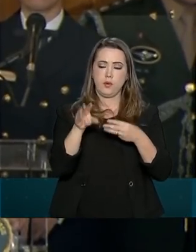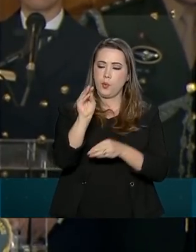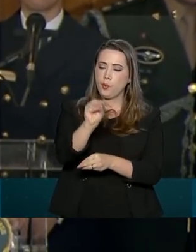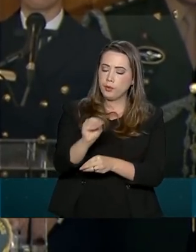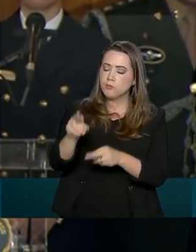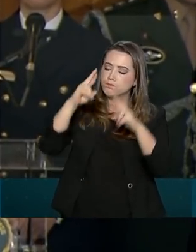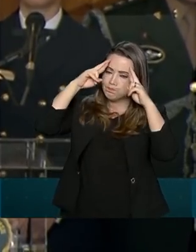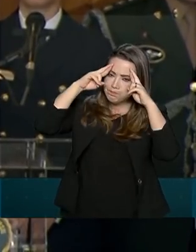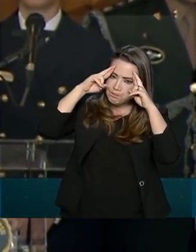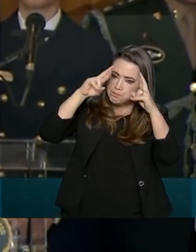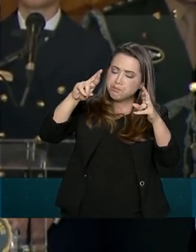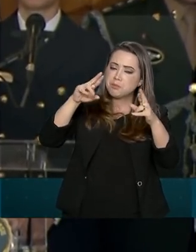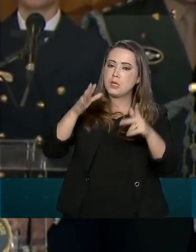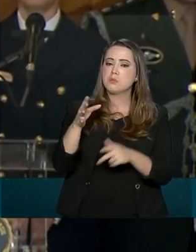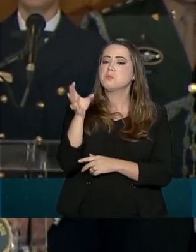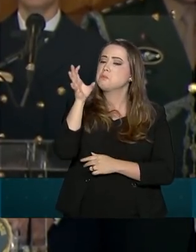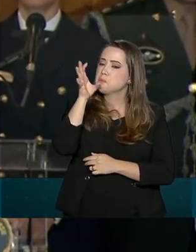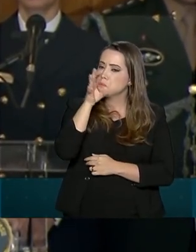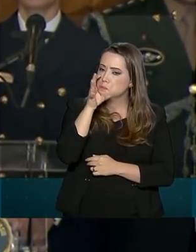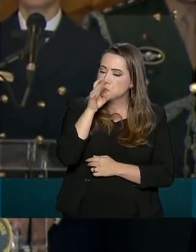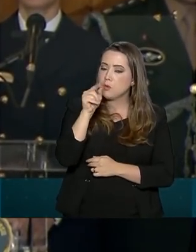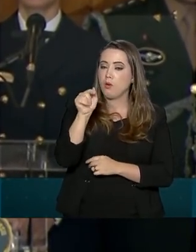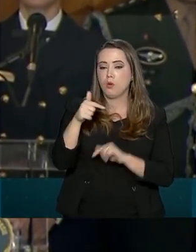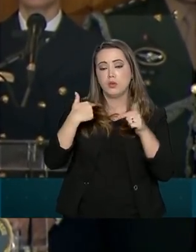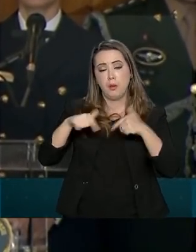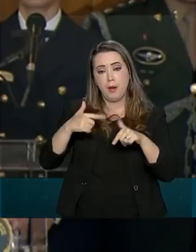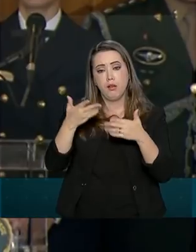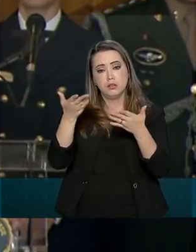e admiração,